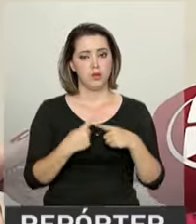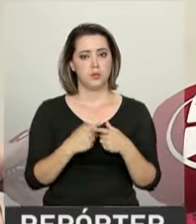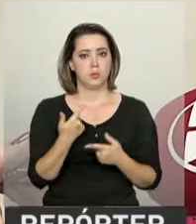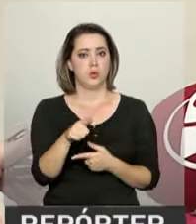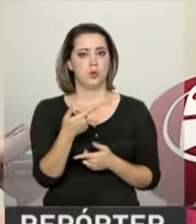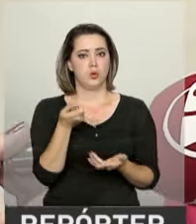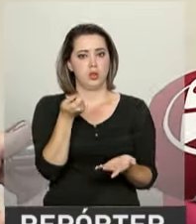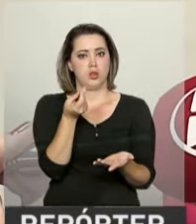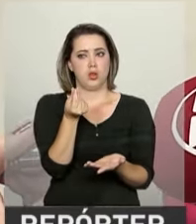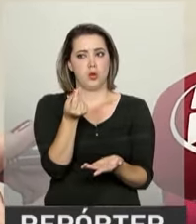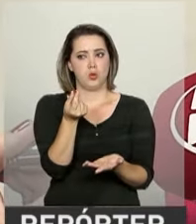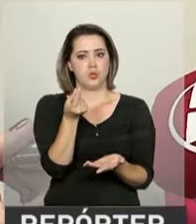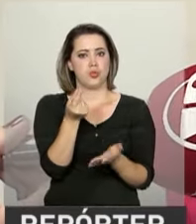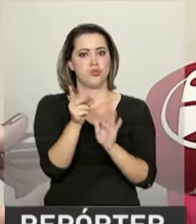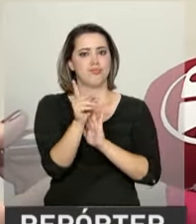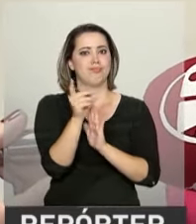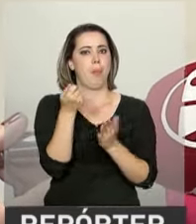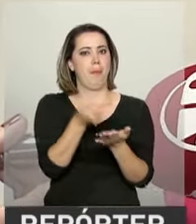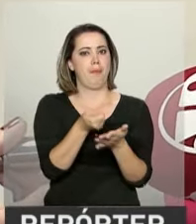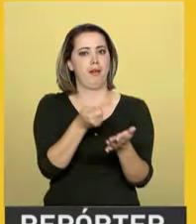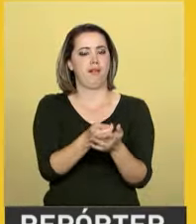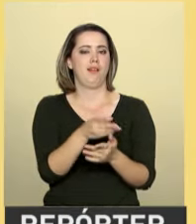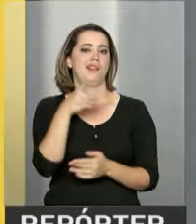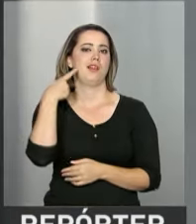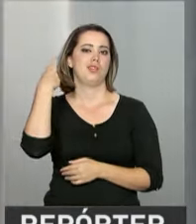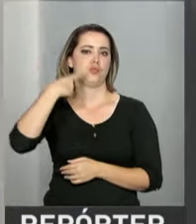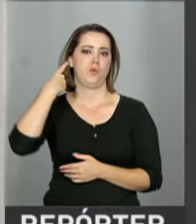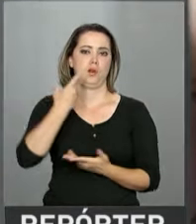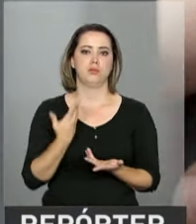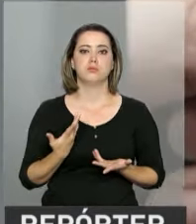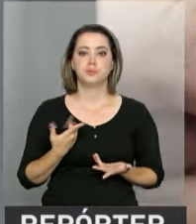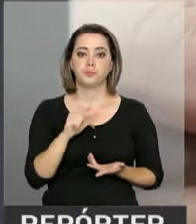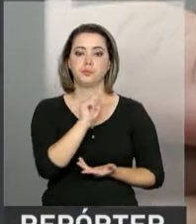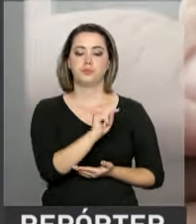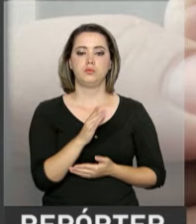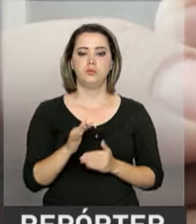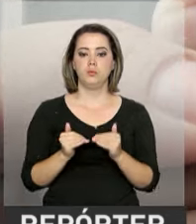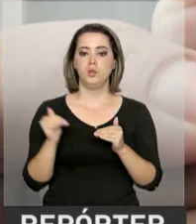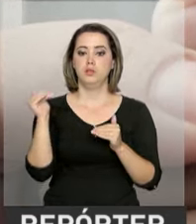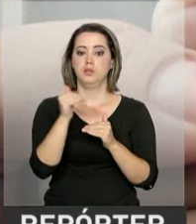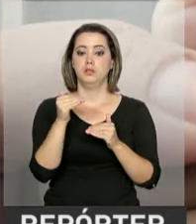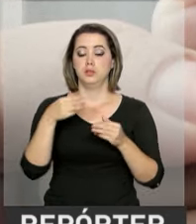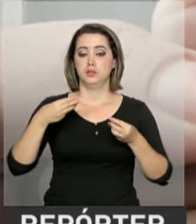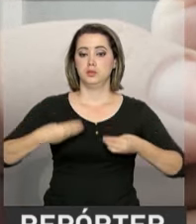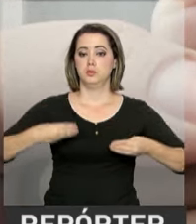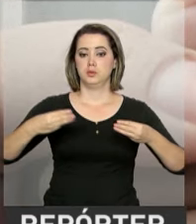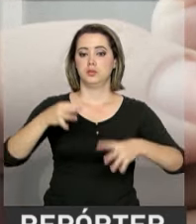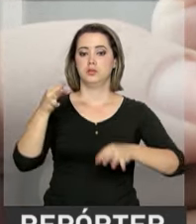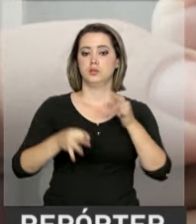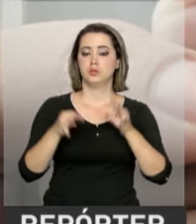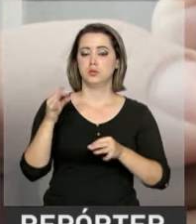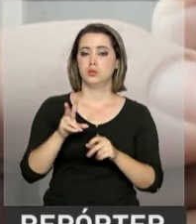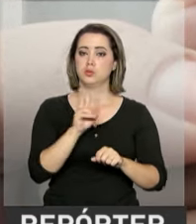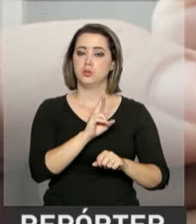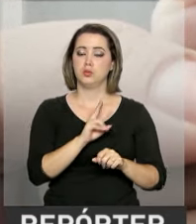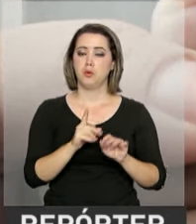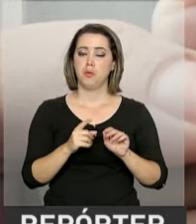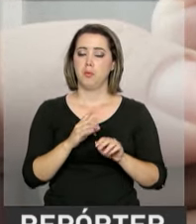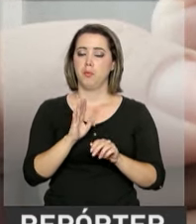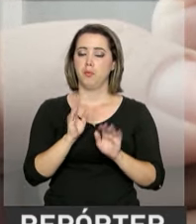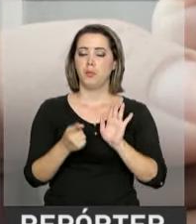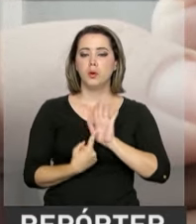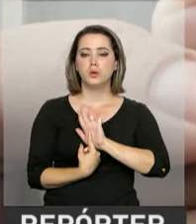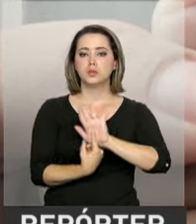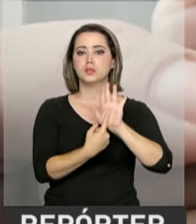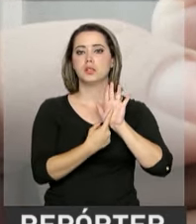não têm dinheiro para pagar os seus advogados. Um levantamento do Ministério da Justiça e Segurança Pública mostra que a maioria das mulheres